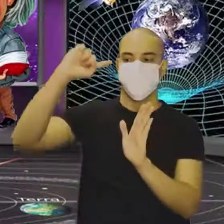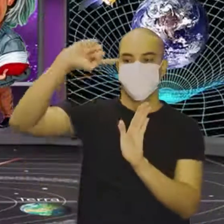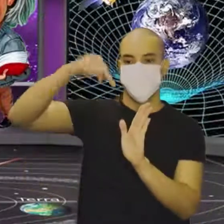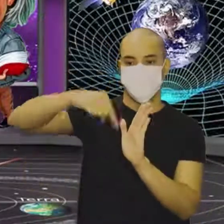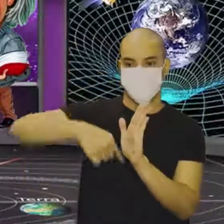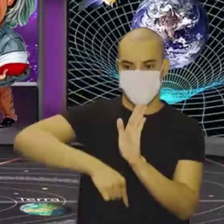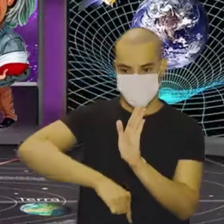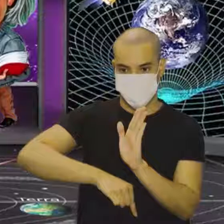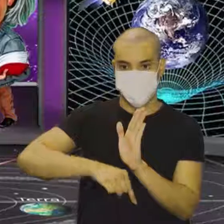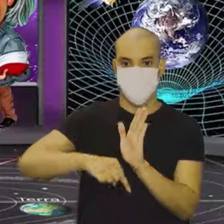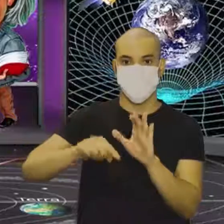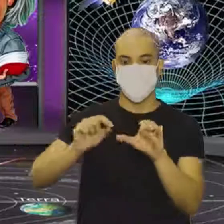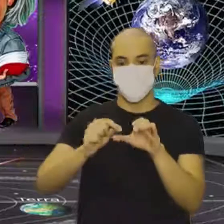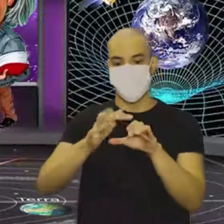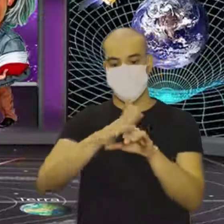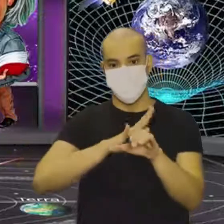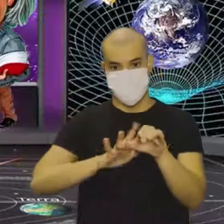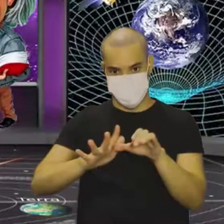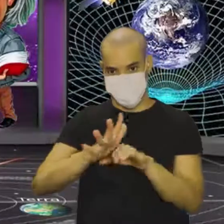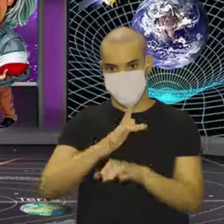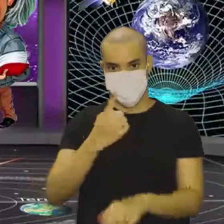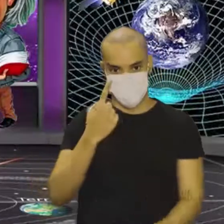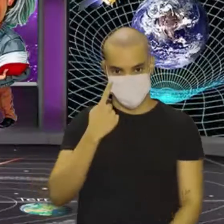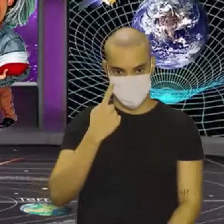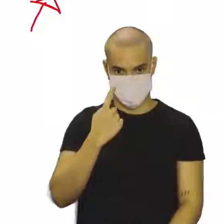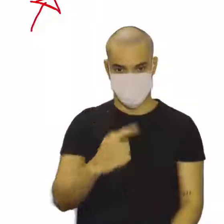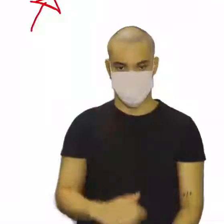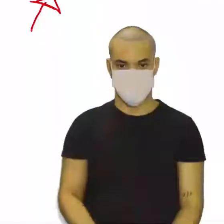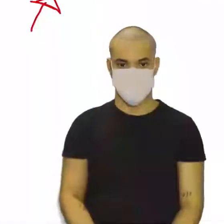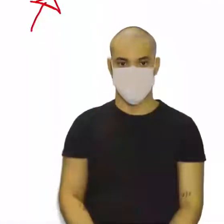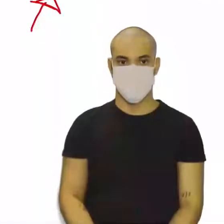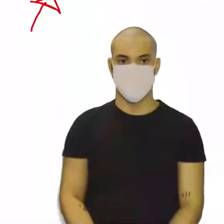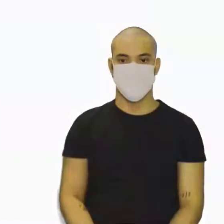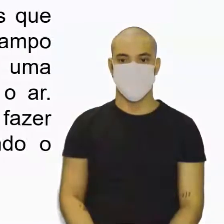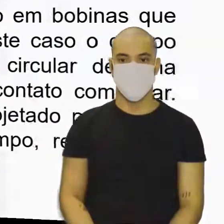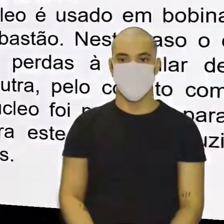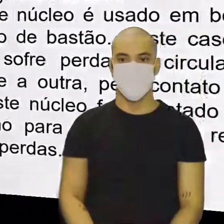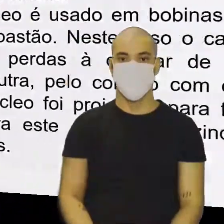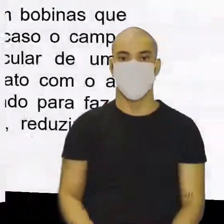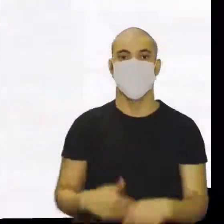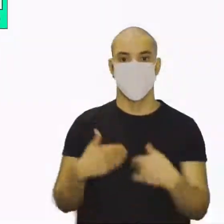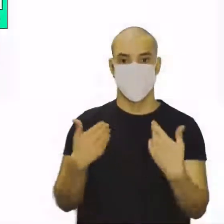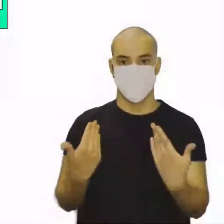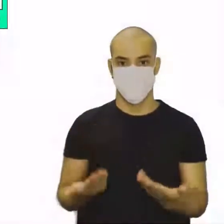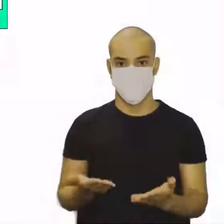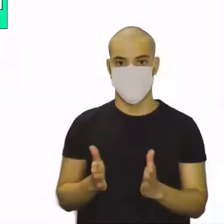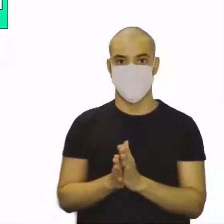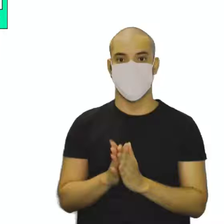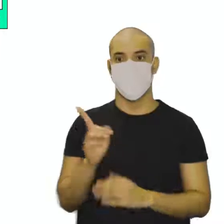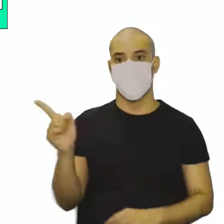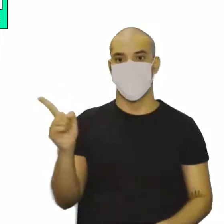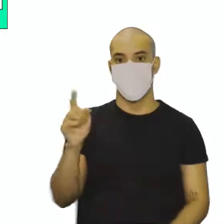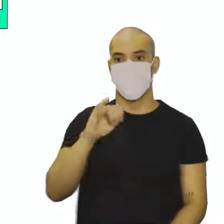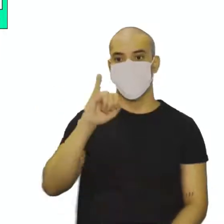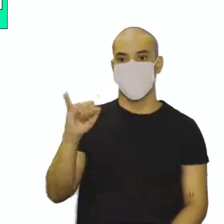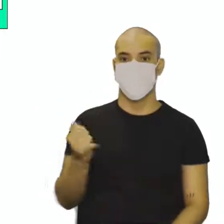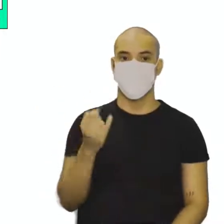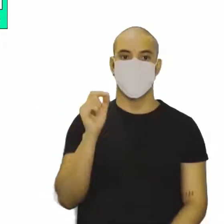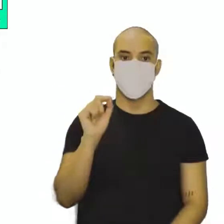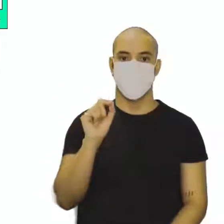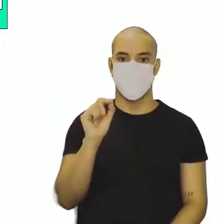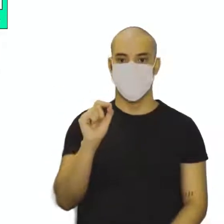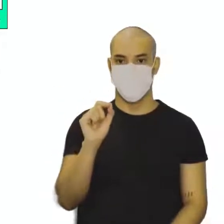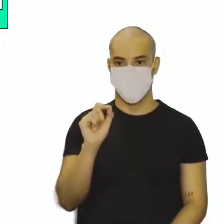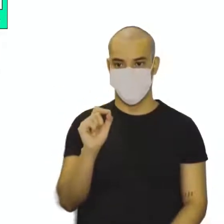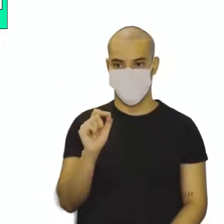a questão dos circuitos. Vamos lá? Olha só. Então ali nós vamos trabalhar a indutância de